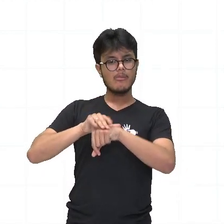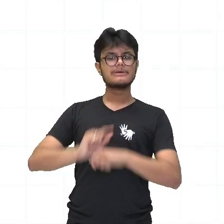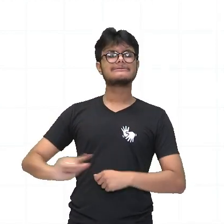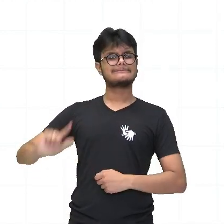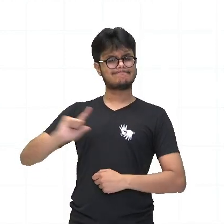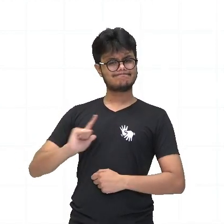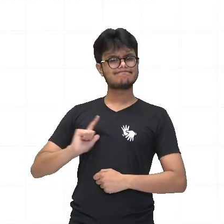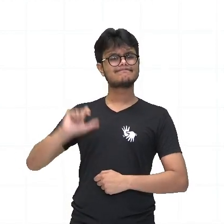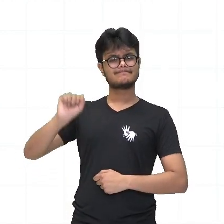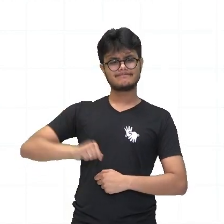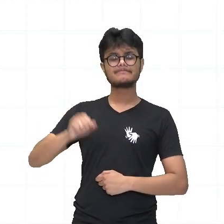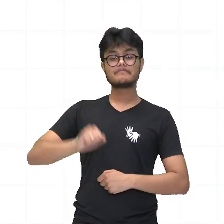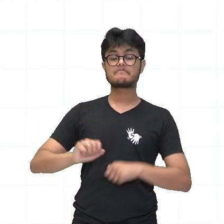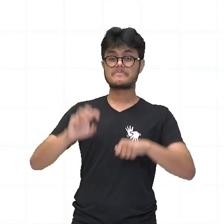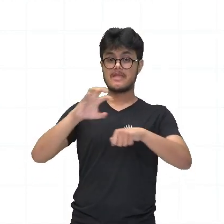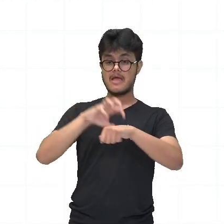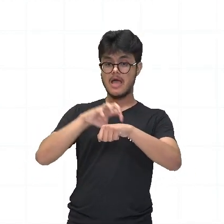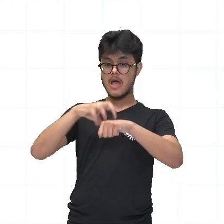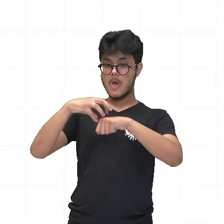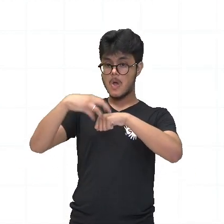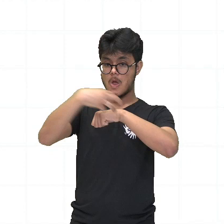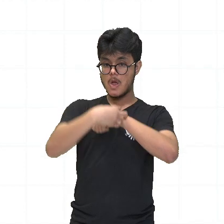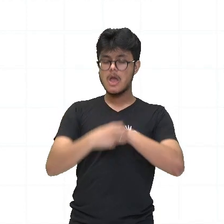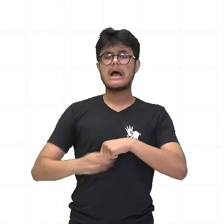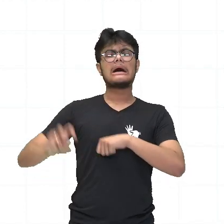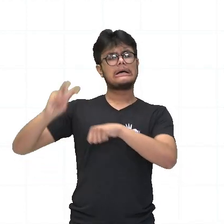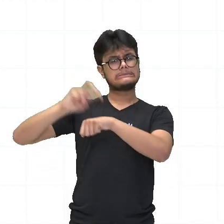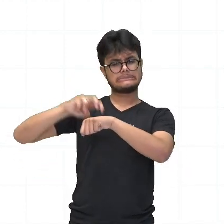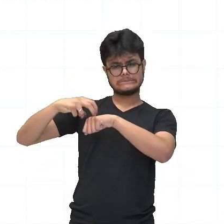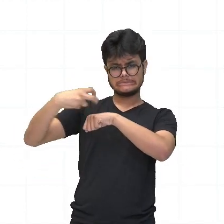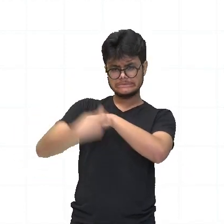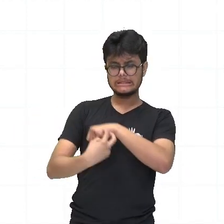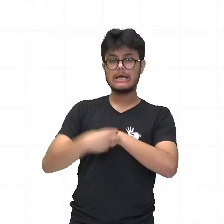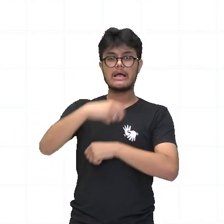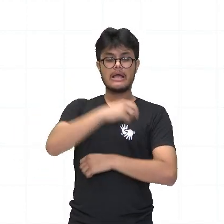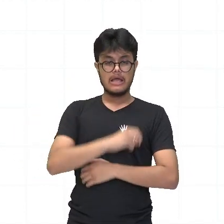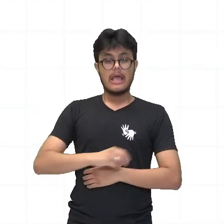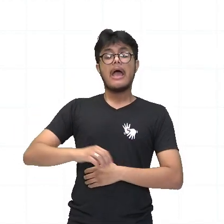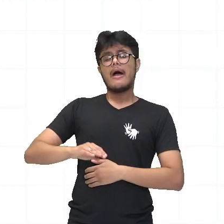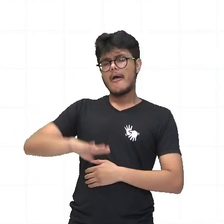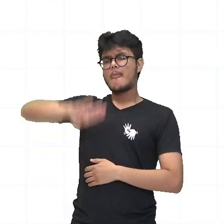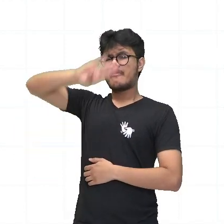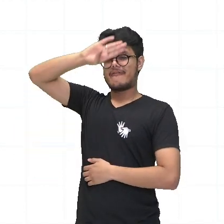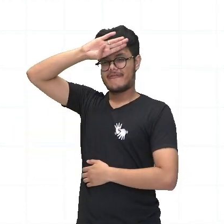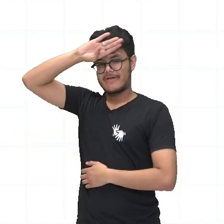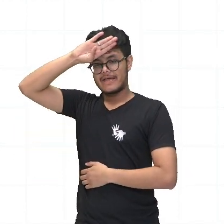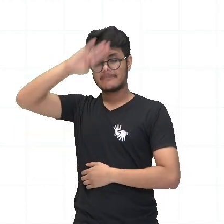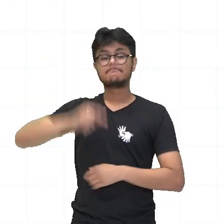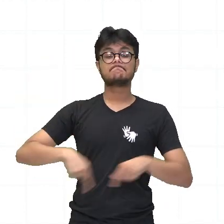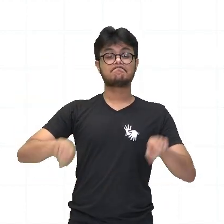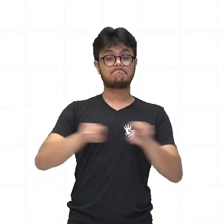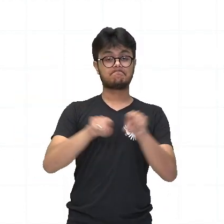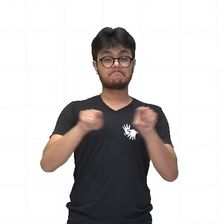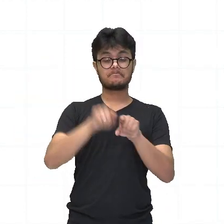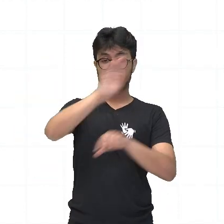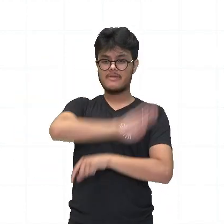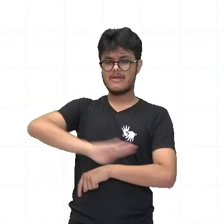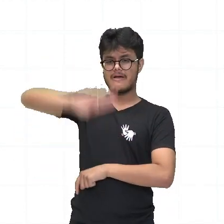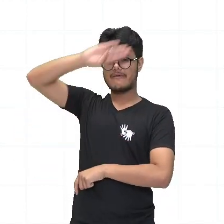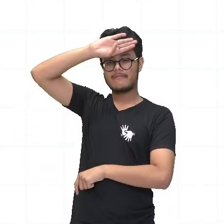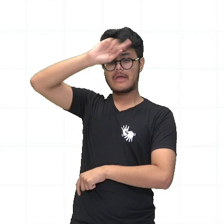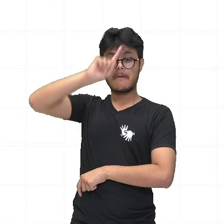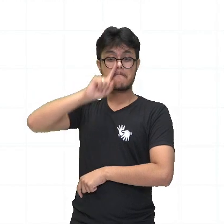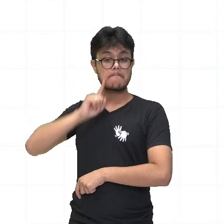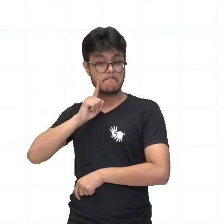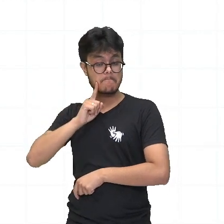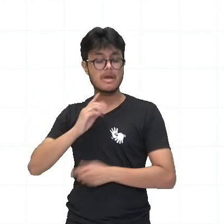relacionadas, como a chikungunya, a dengue, a febre do Vale do Rift, febre amarela e zika.